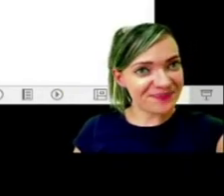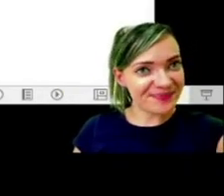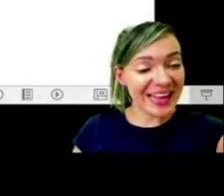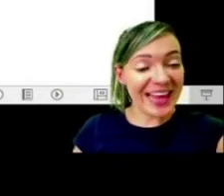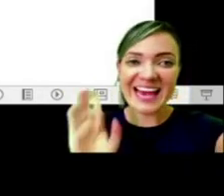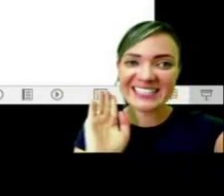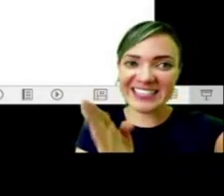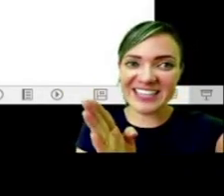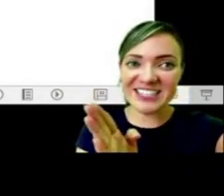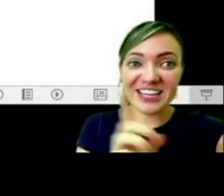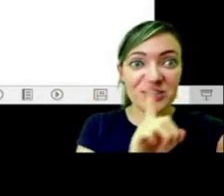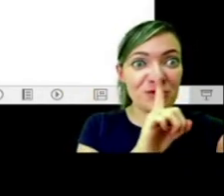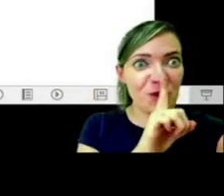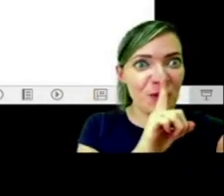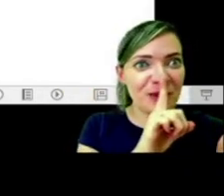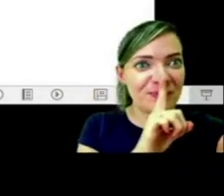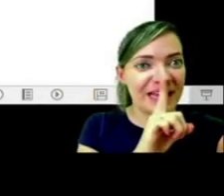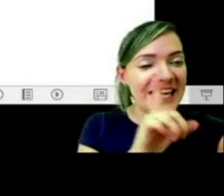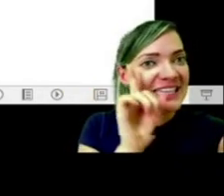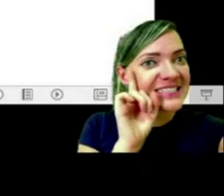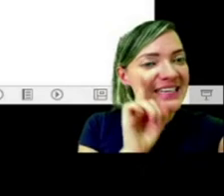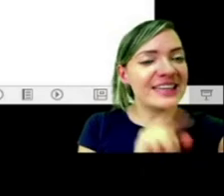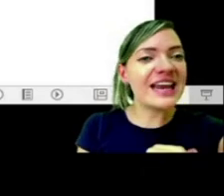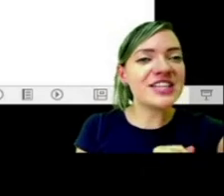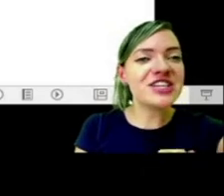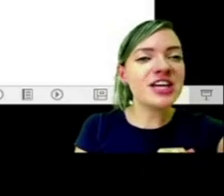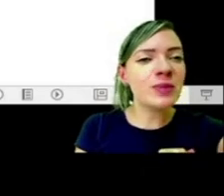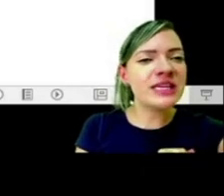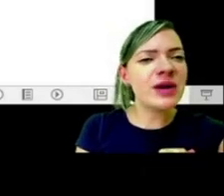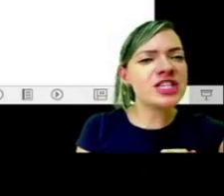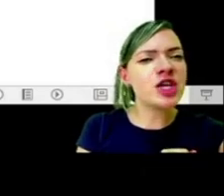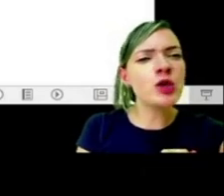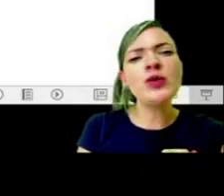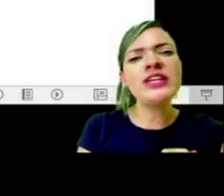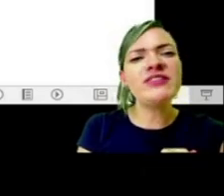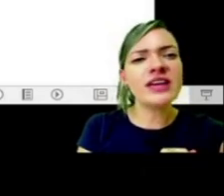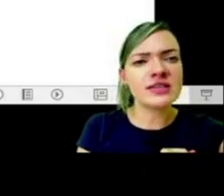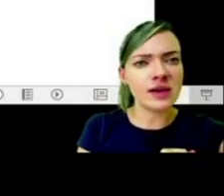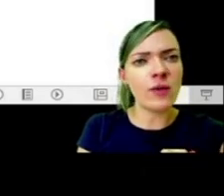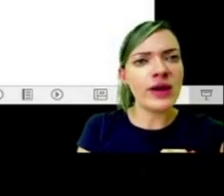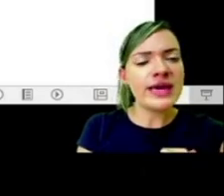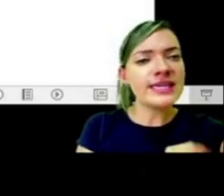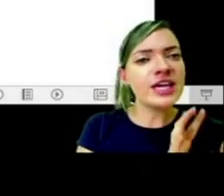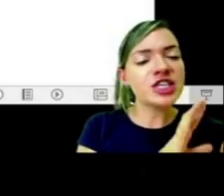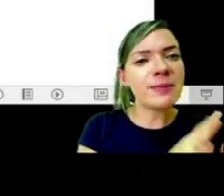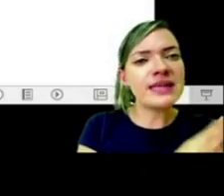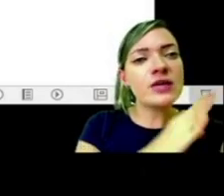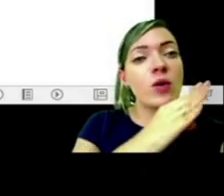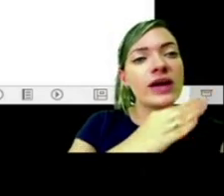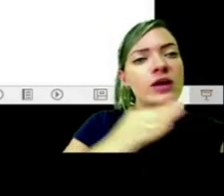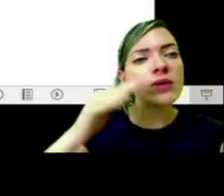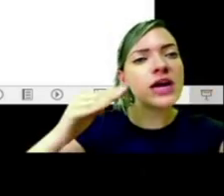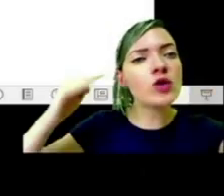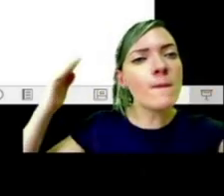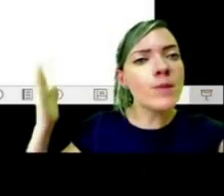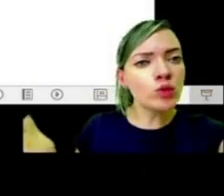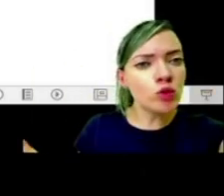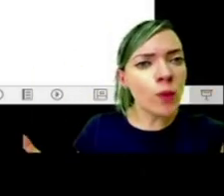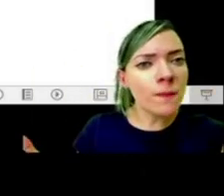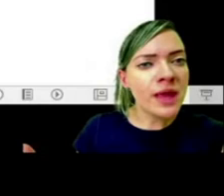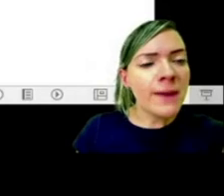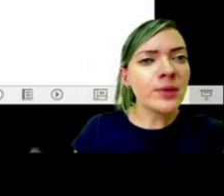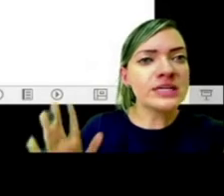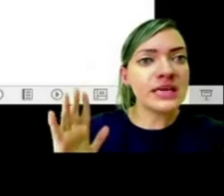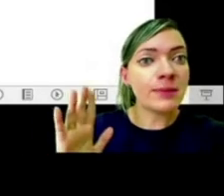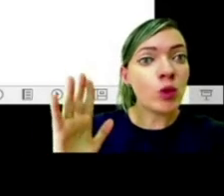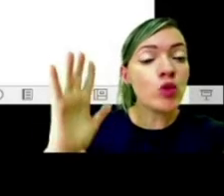espécie. Essa identidade é um nome, escrito em latim, que é uma linguagem universal, que é chamada em qualquer lugar do